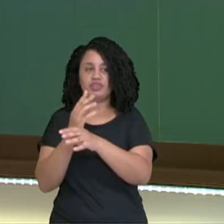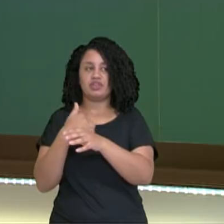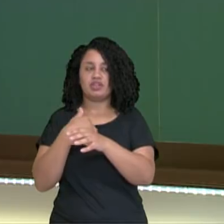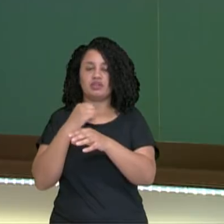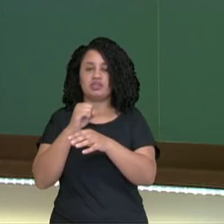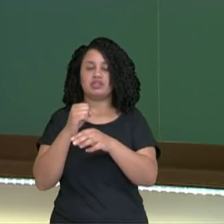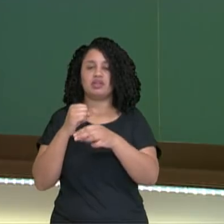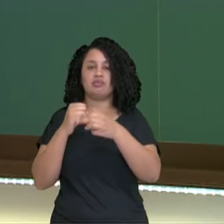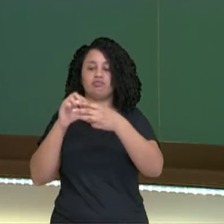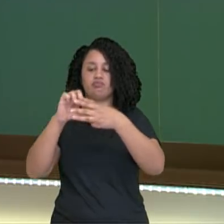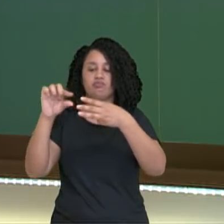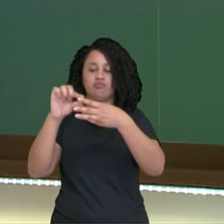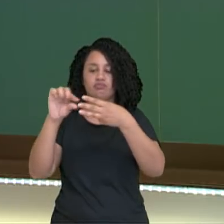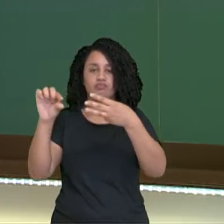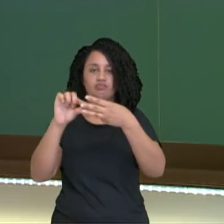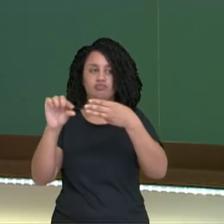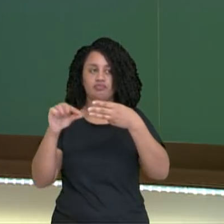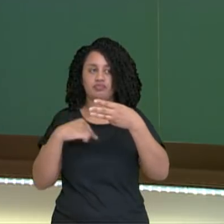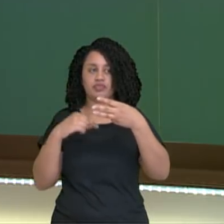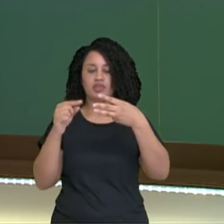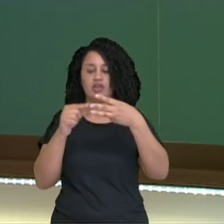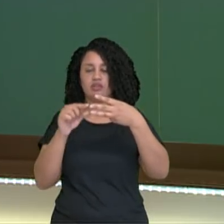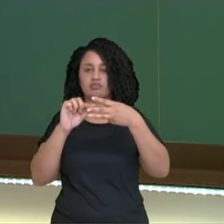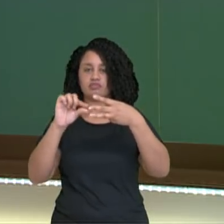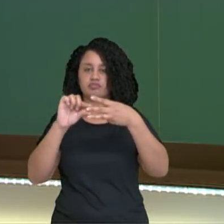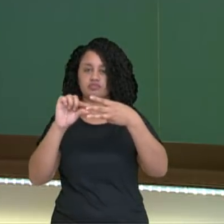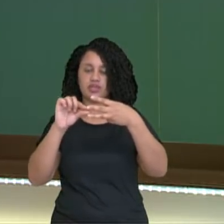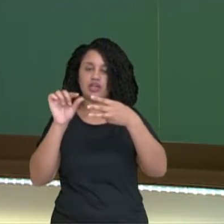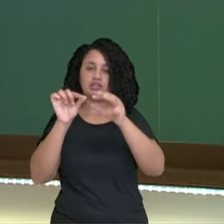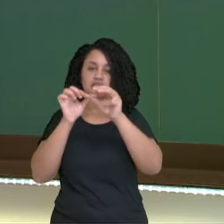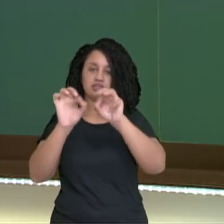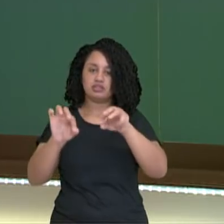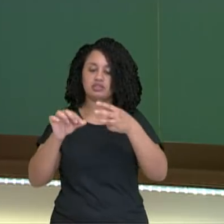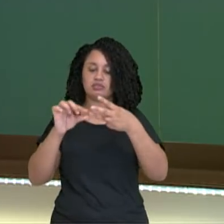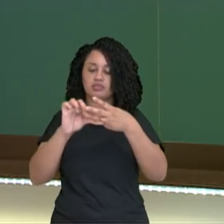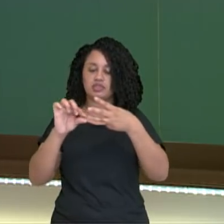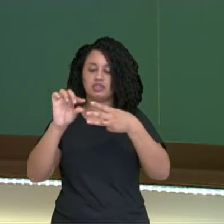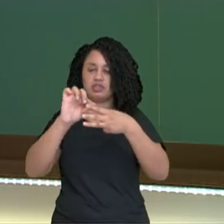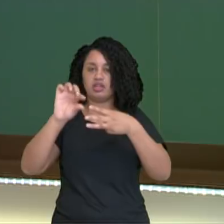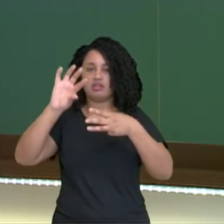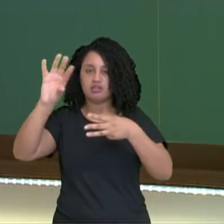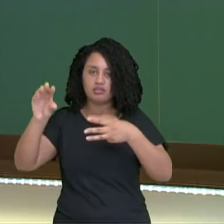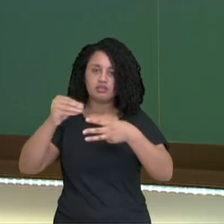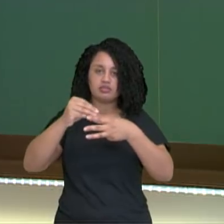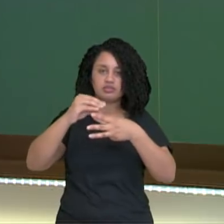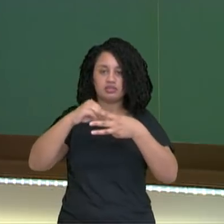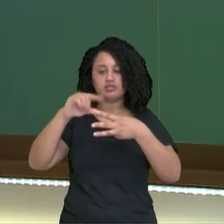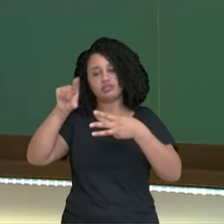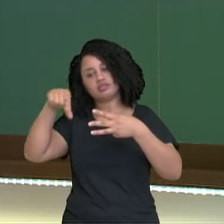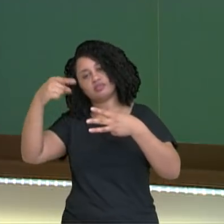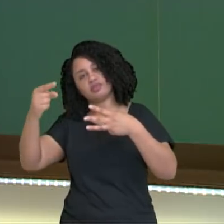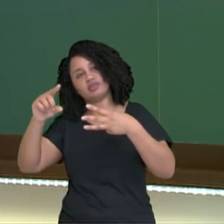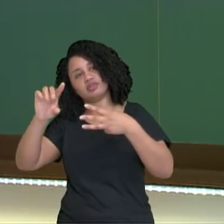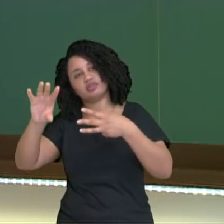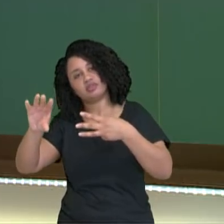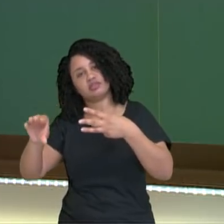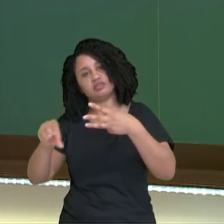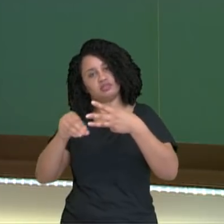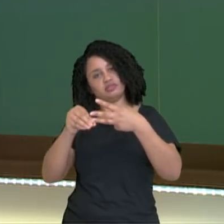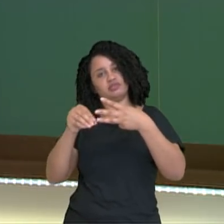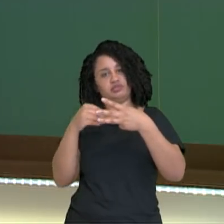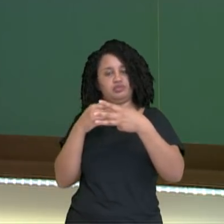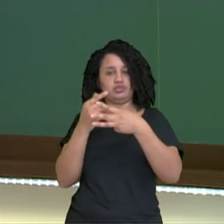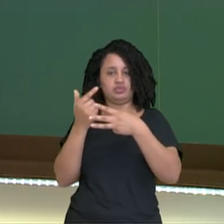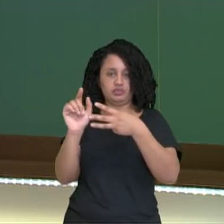tripla, a gente tem essa ligação do meio, é a simples, e essas 2 aqui é que ocorre nesses orbitais